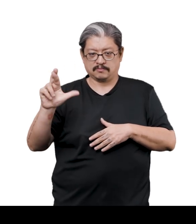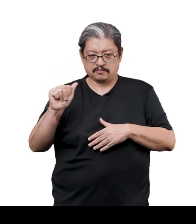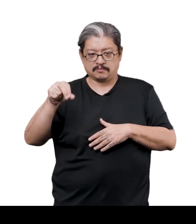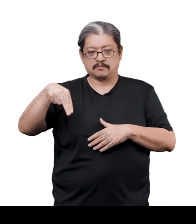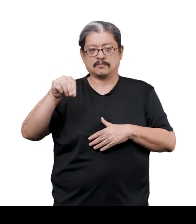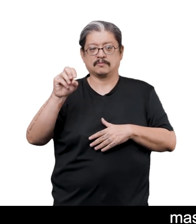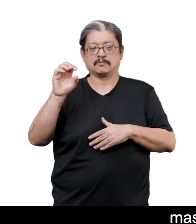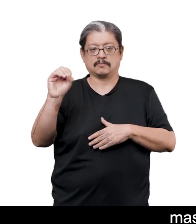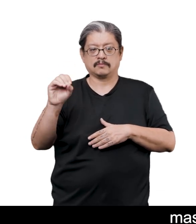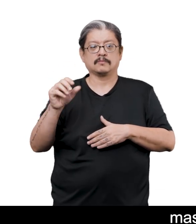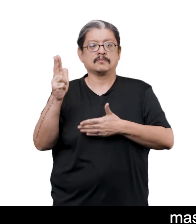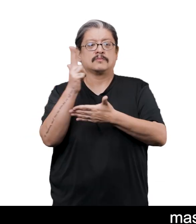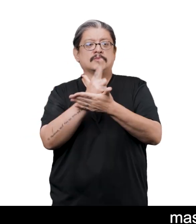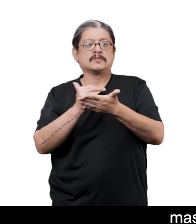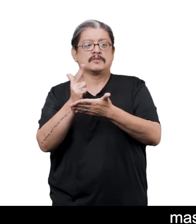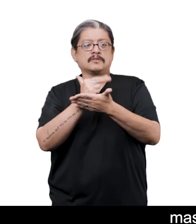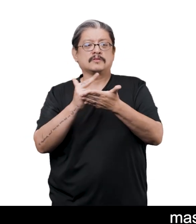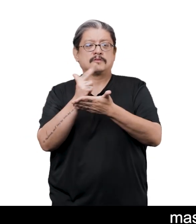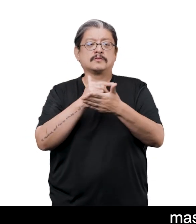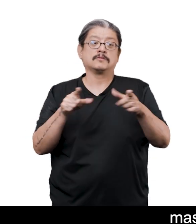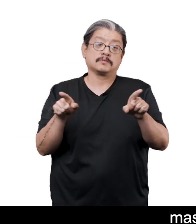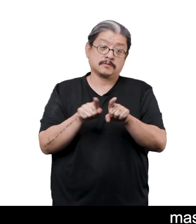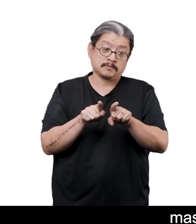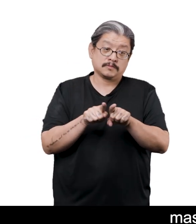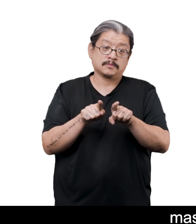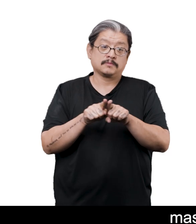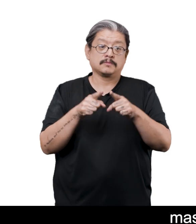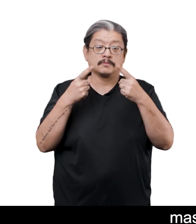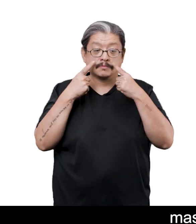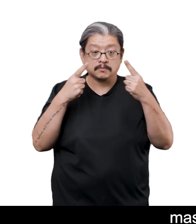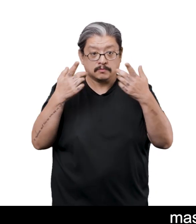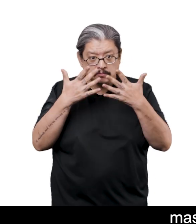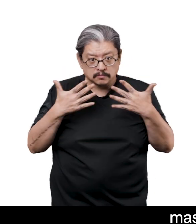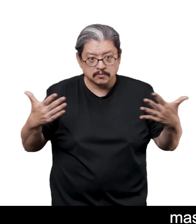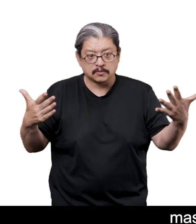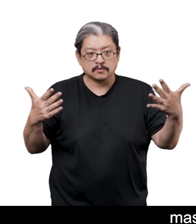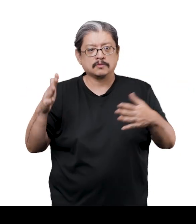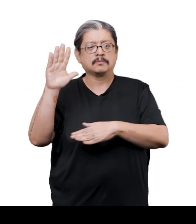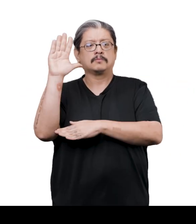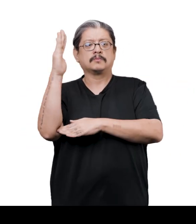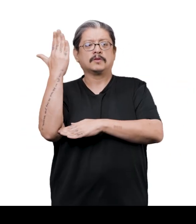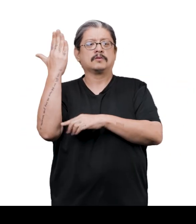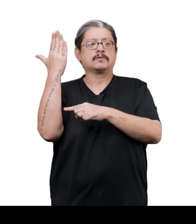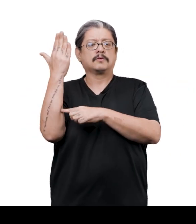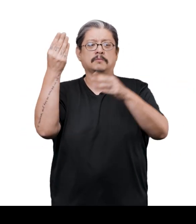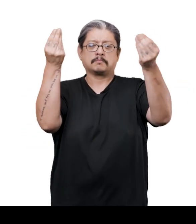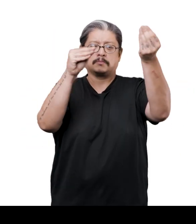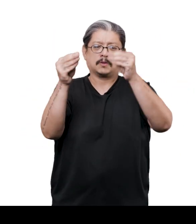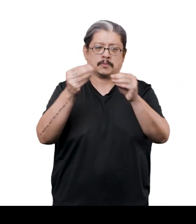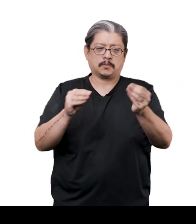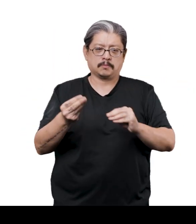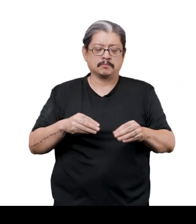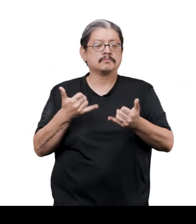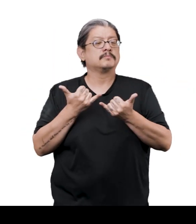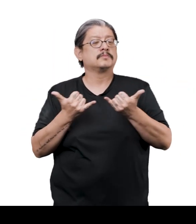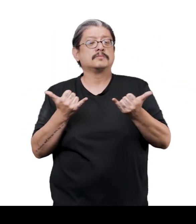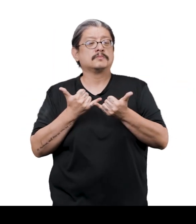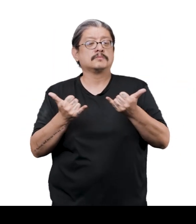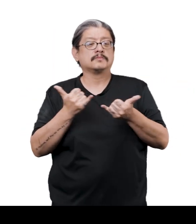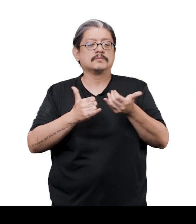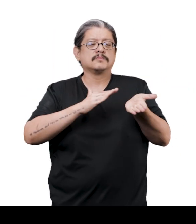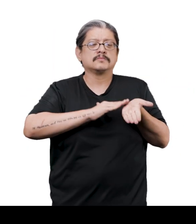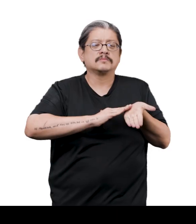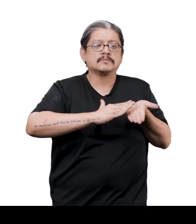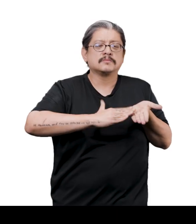sua matriz, mas também enfatizou as marcas das estruturas em madeira através da moldagem. Quase como